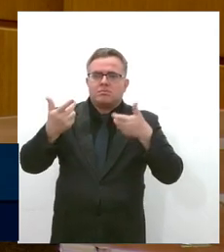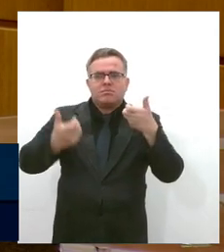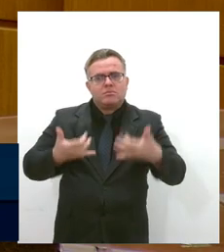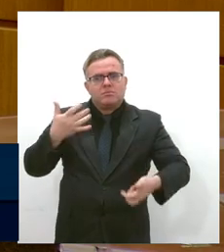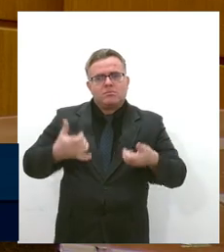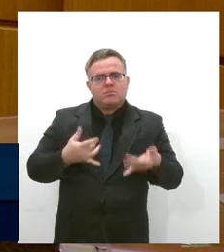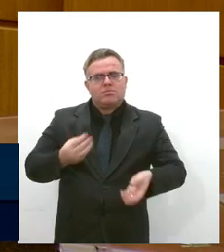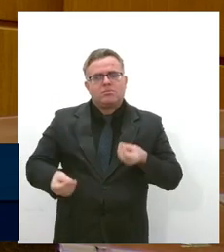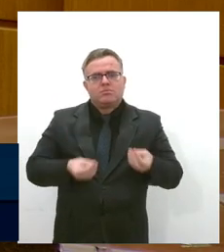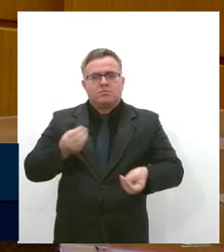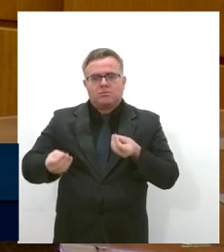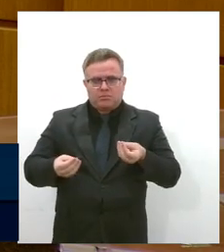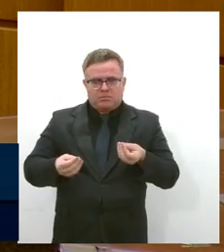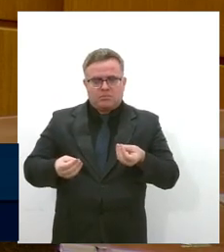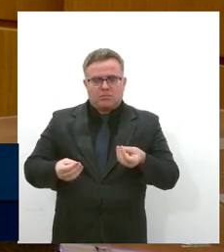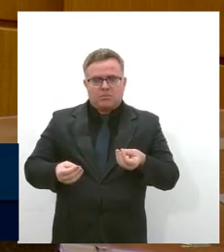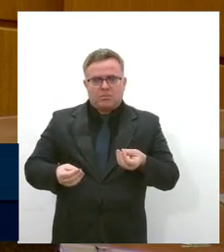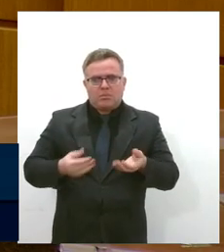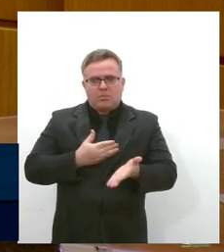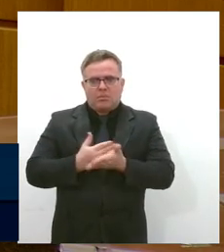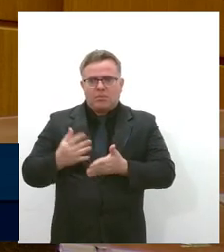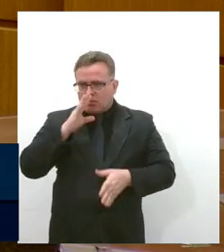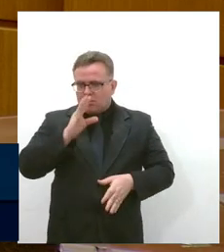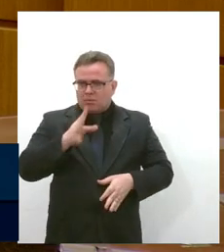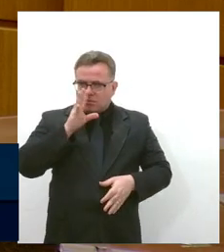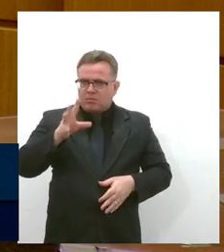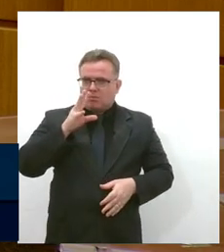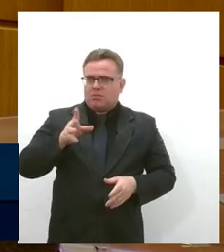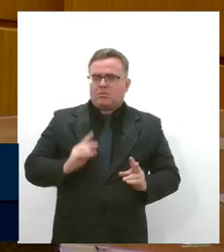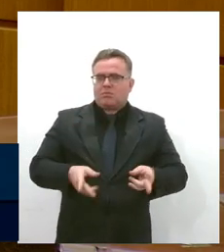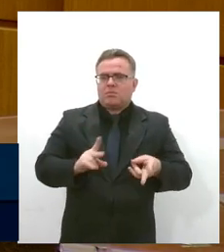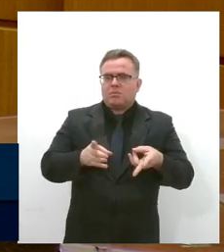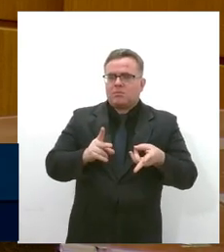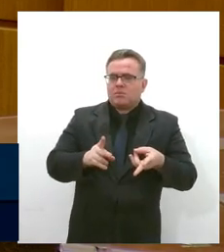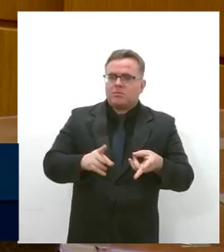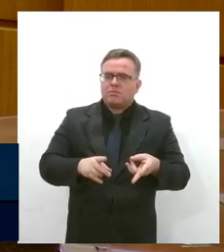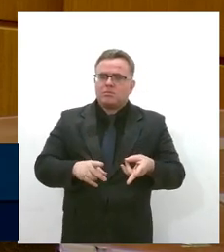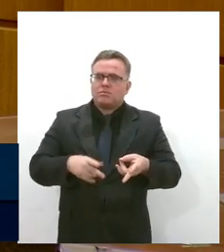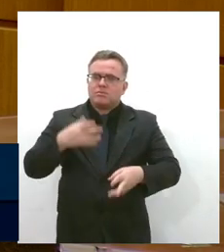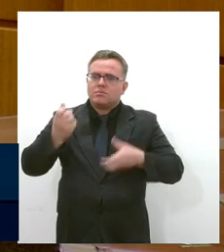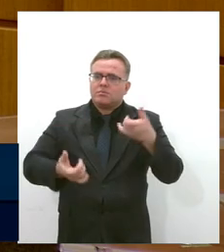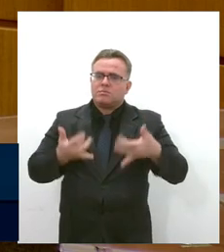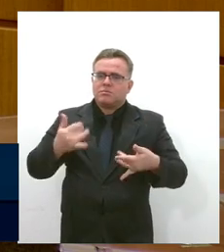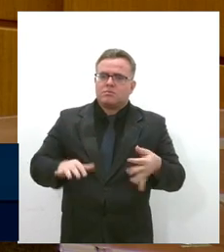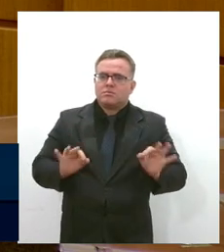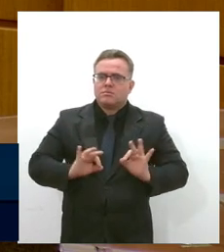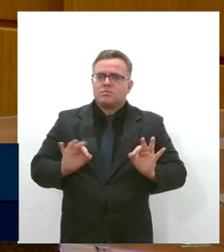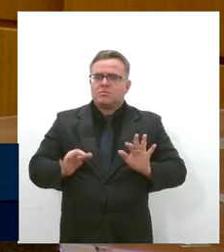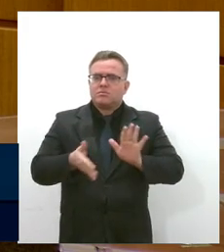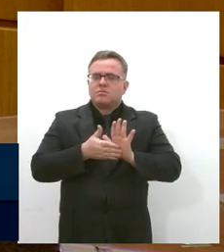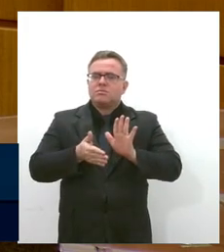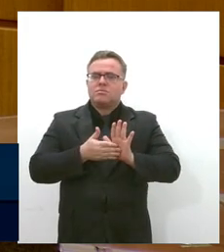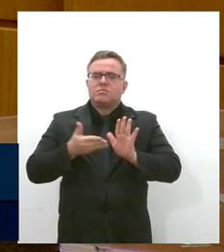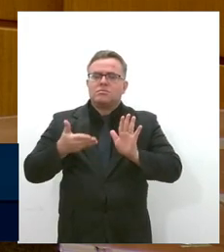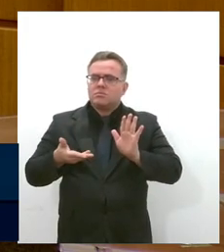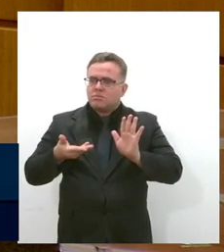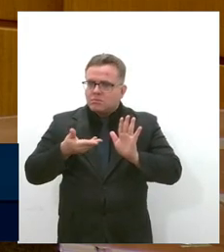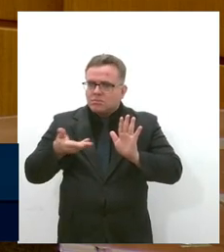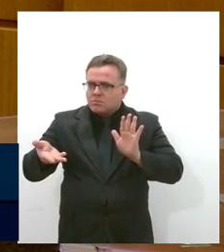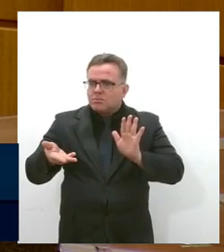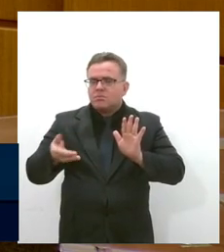muitos aí se atêm também aos ataques, né, a falar, em vez de falar de suas propostas, falam do outro candidato.